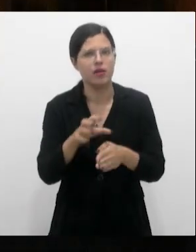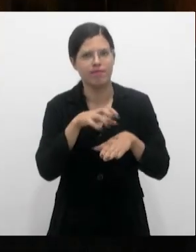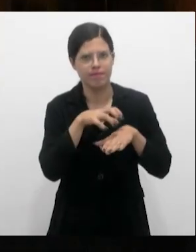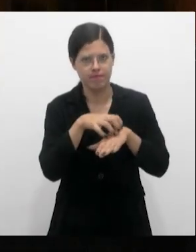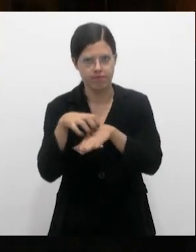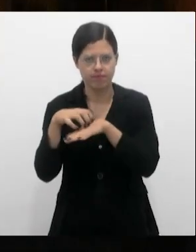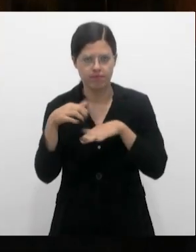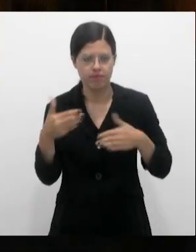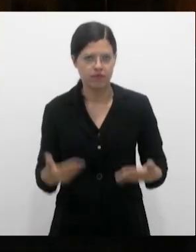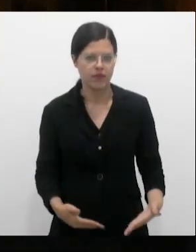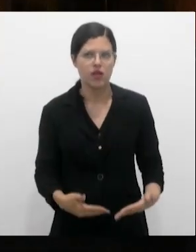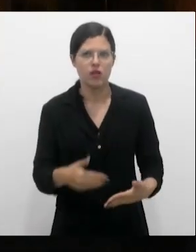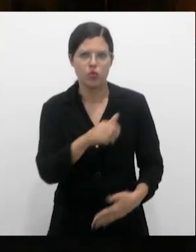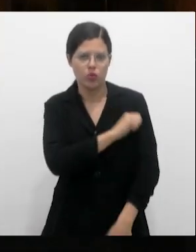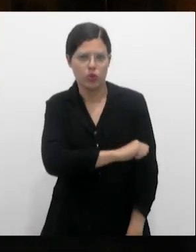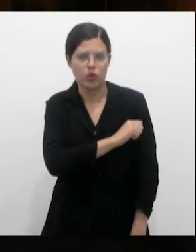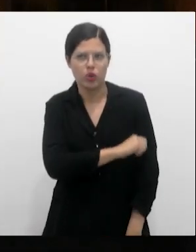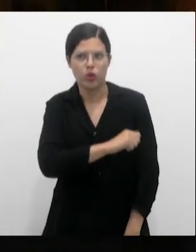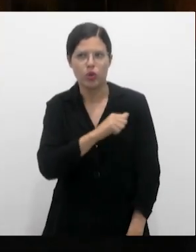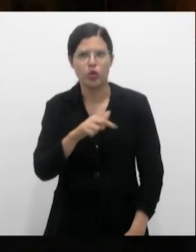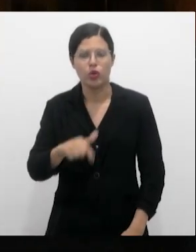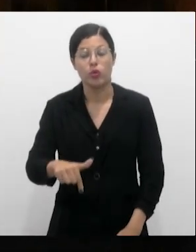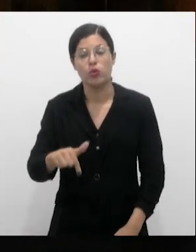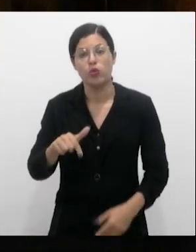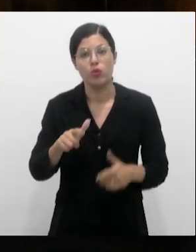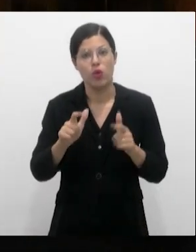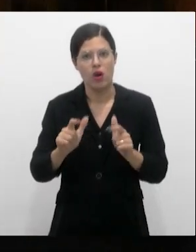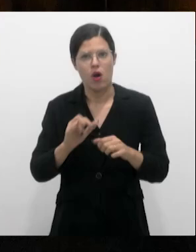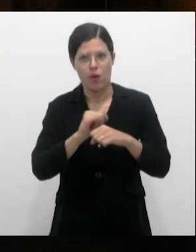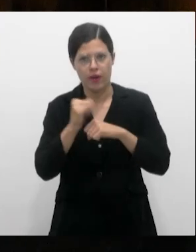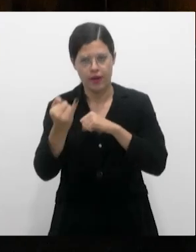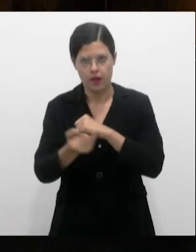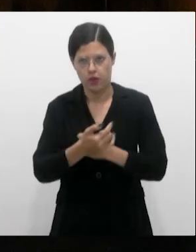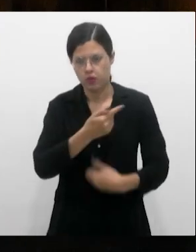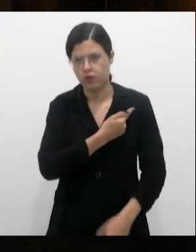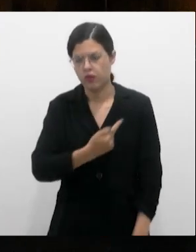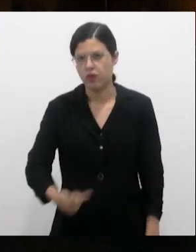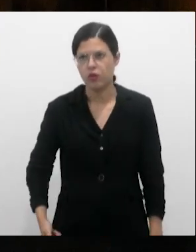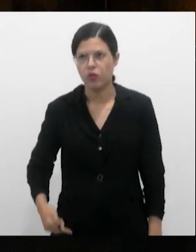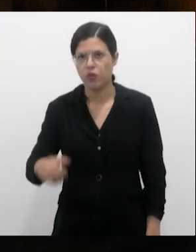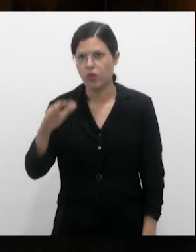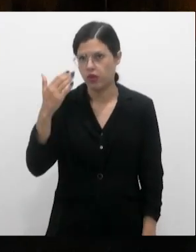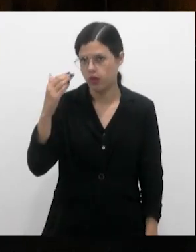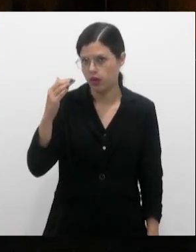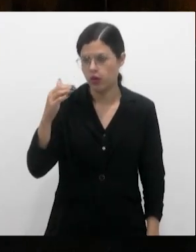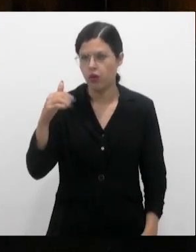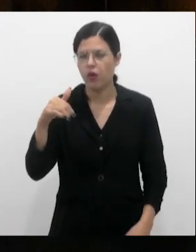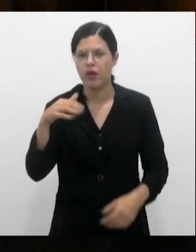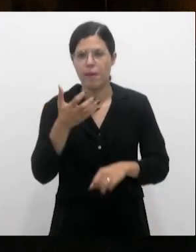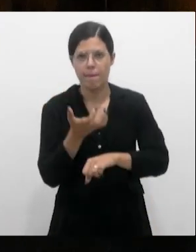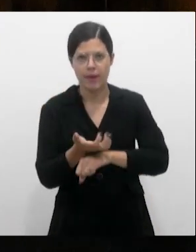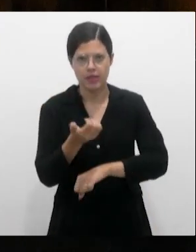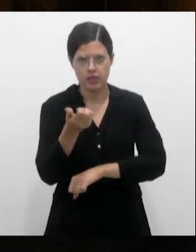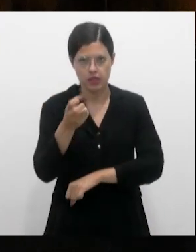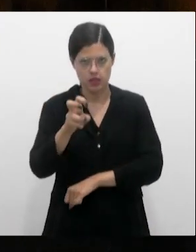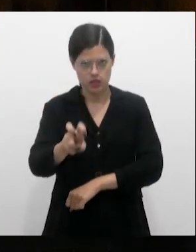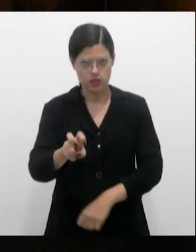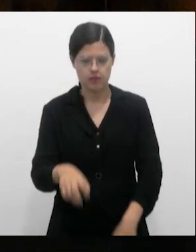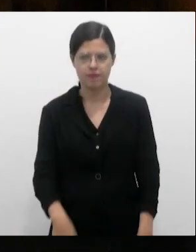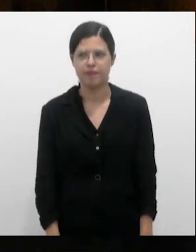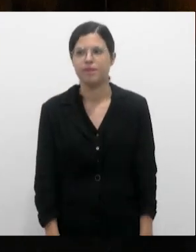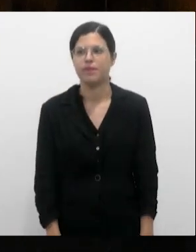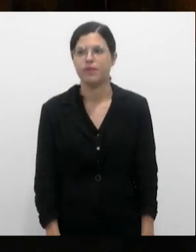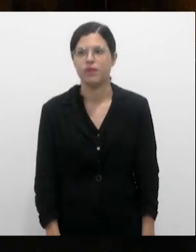Janeiro, especialmente nas linhas que atendem Ilha do Governador, Niterói, Praça 15. E